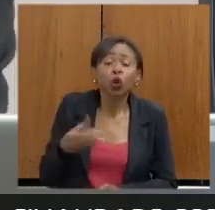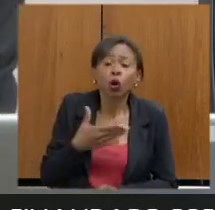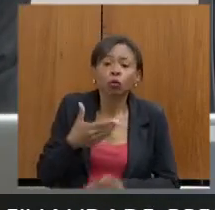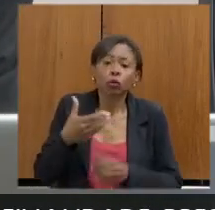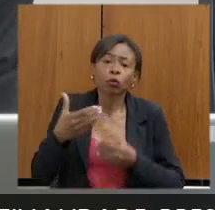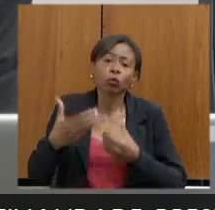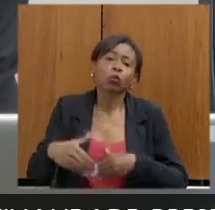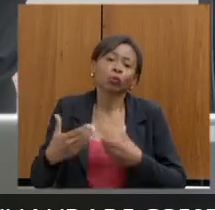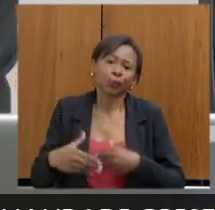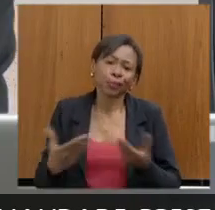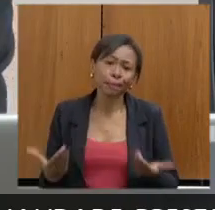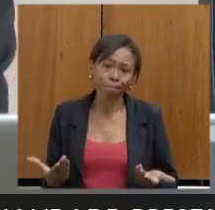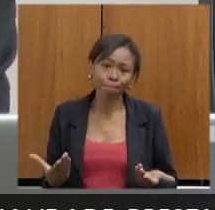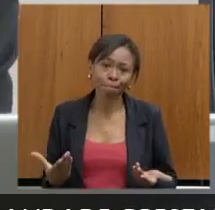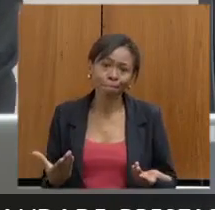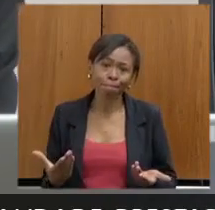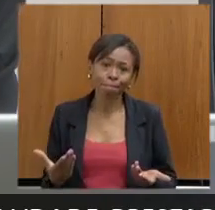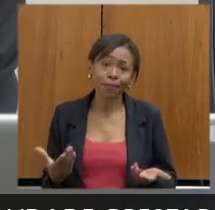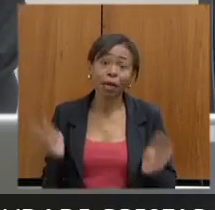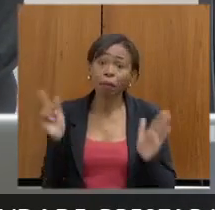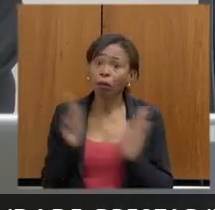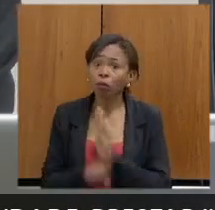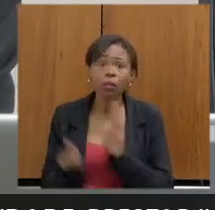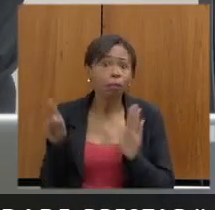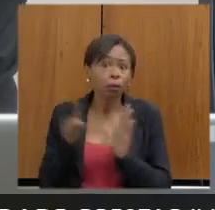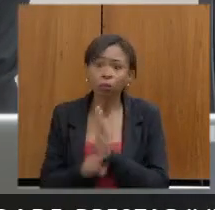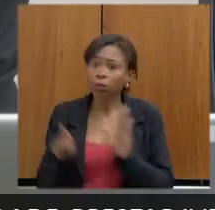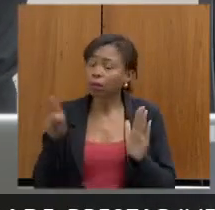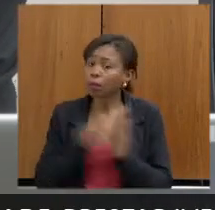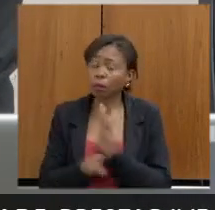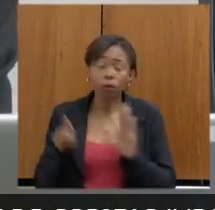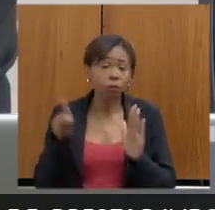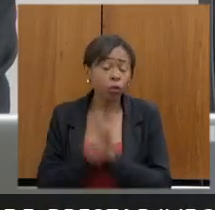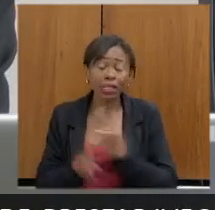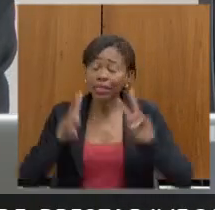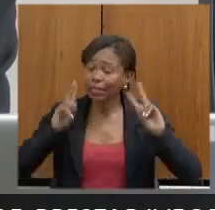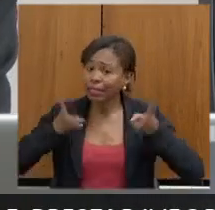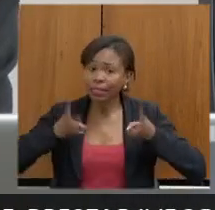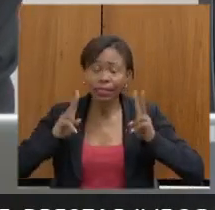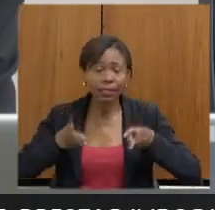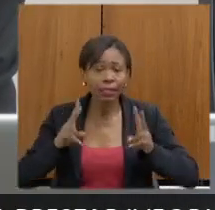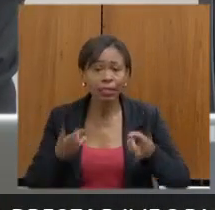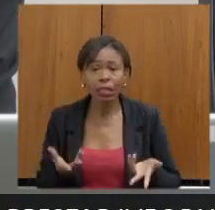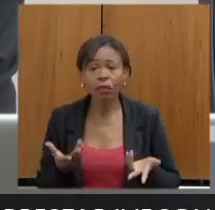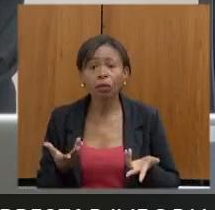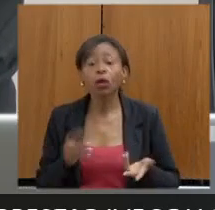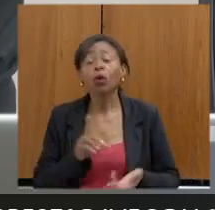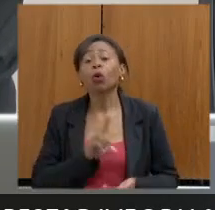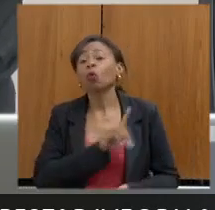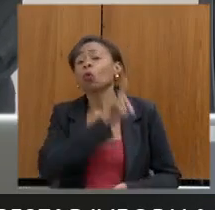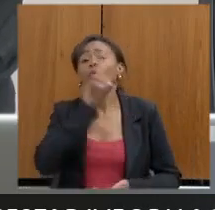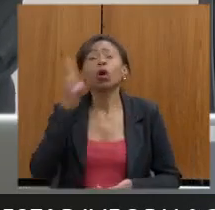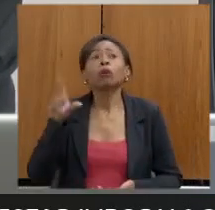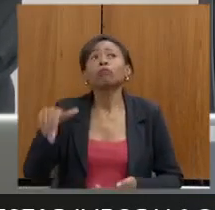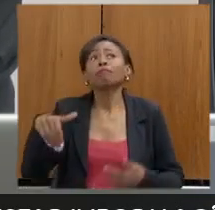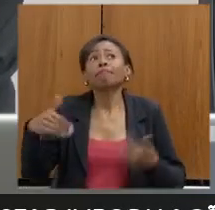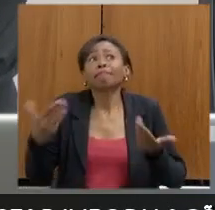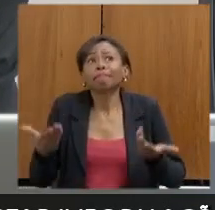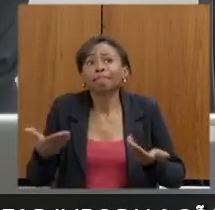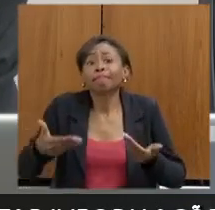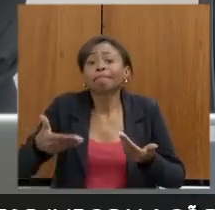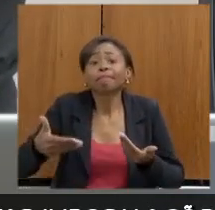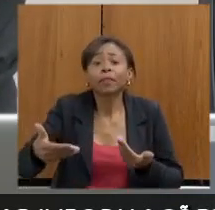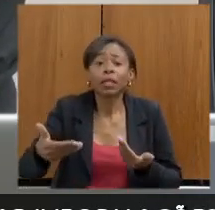e a pergunta que não para de chegar os nossos gabinetes Qual a previsão e do comando da polícia